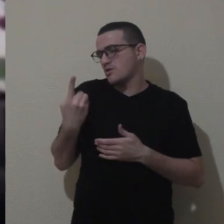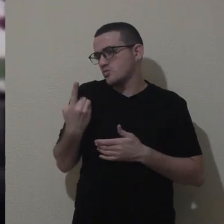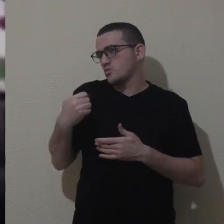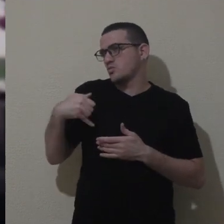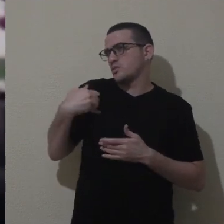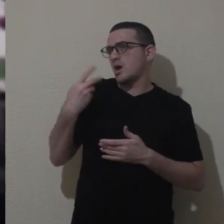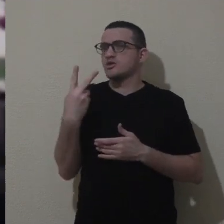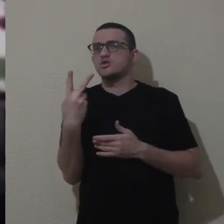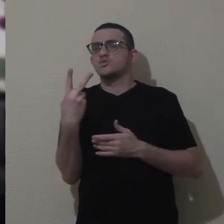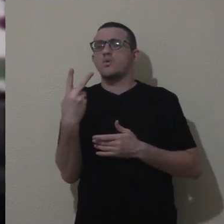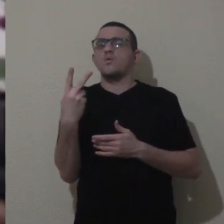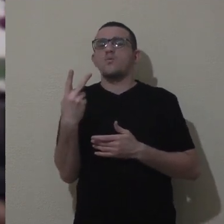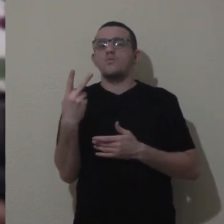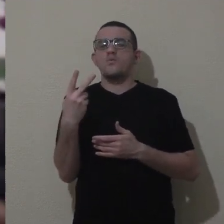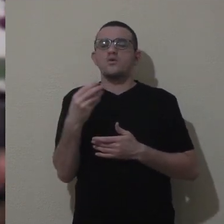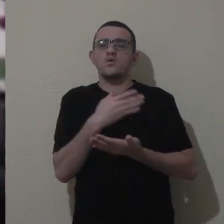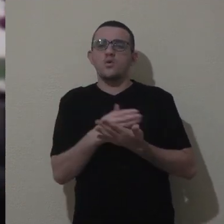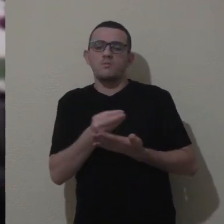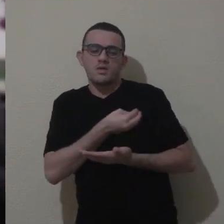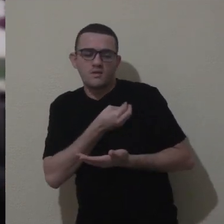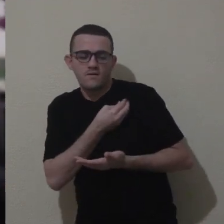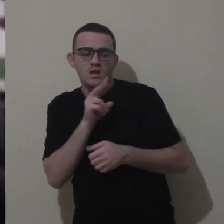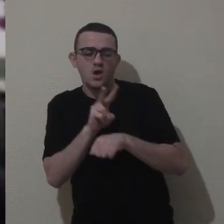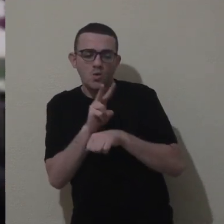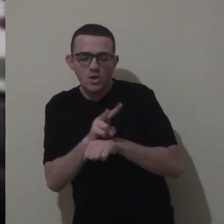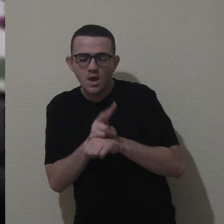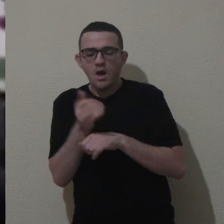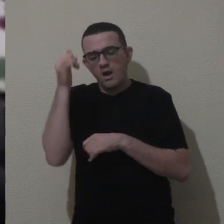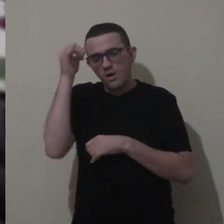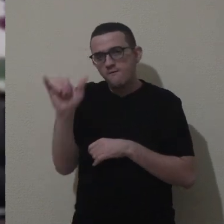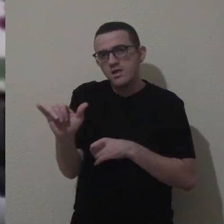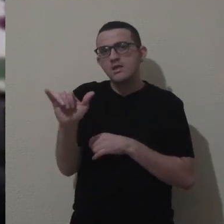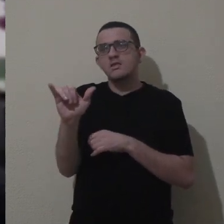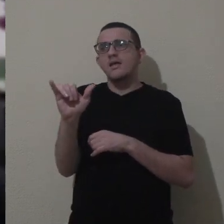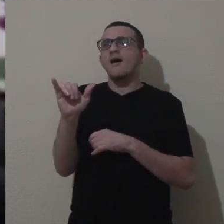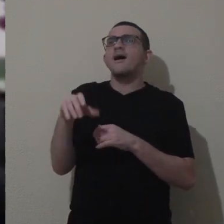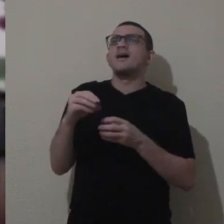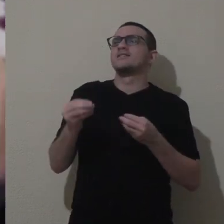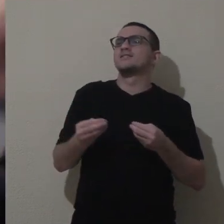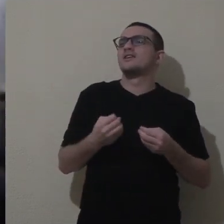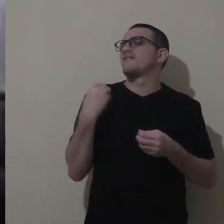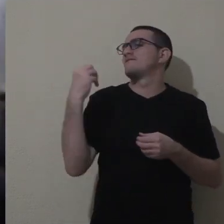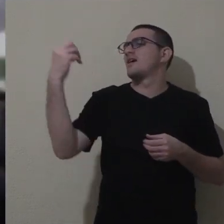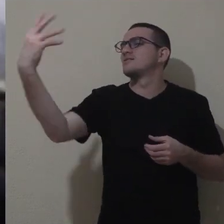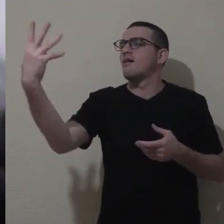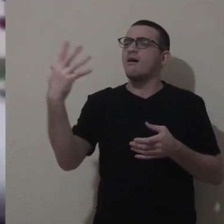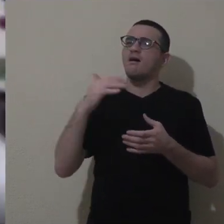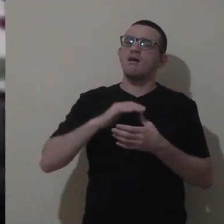2 anos, é muito mais realmente cuidar da criança, né? Evitar aquela fuzuê de levar a criança